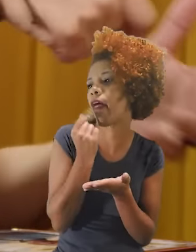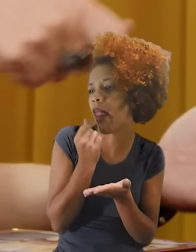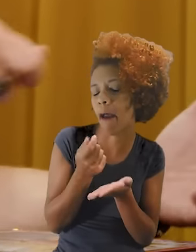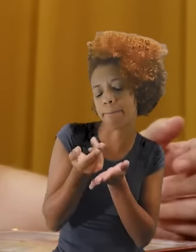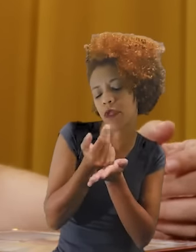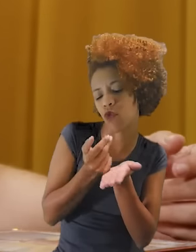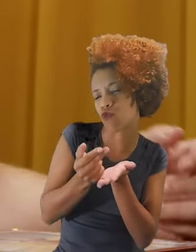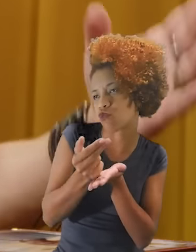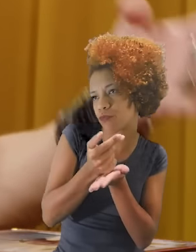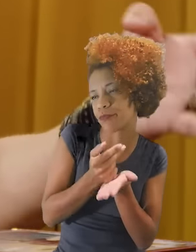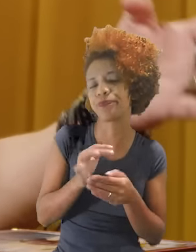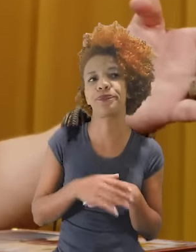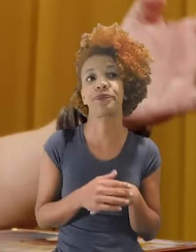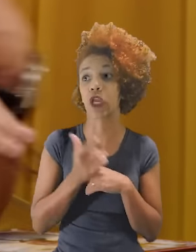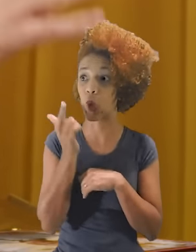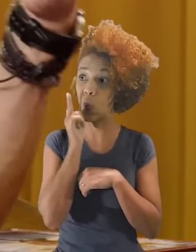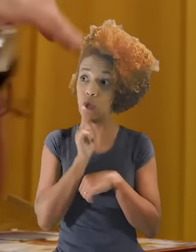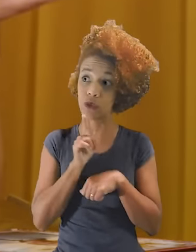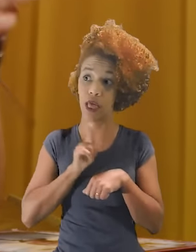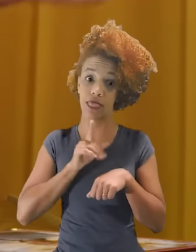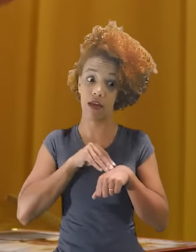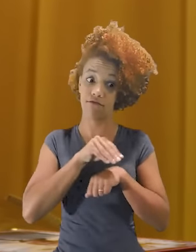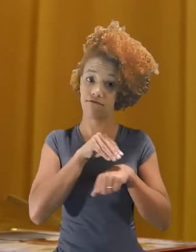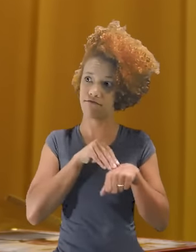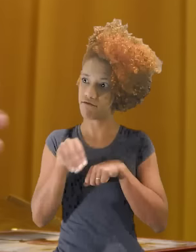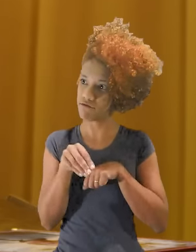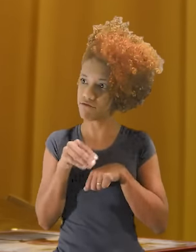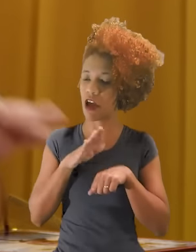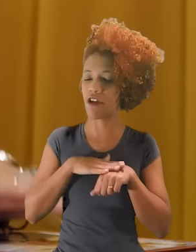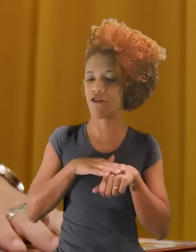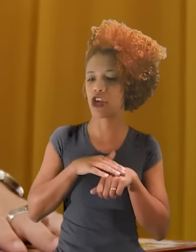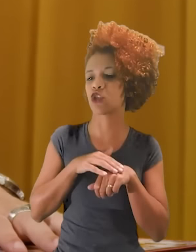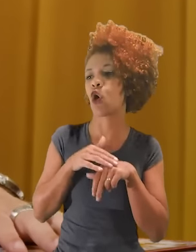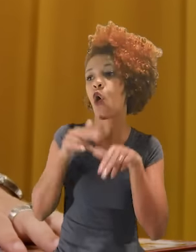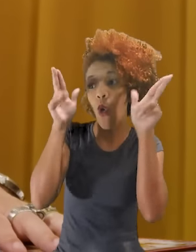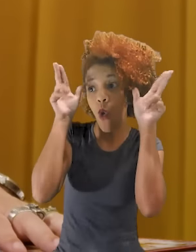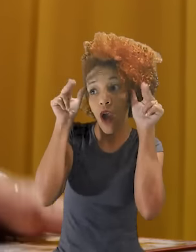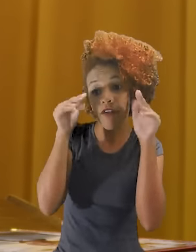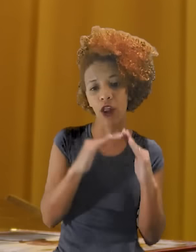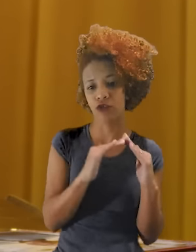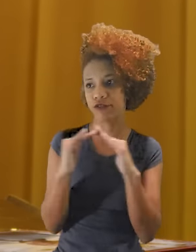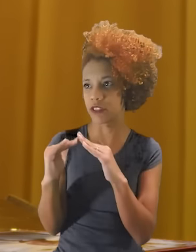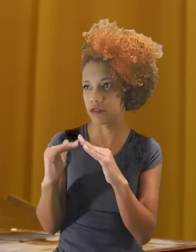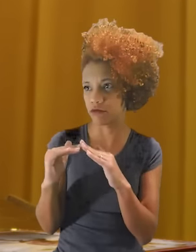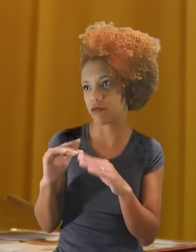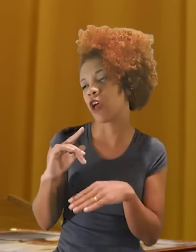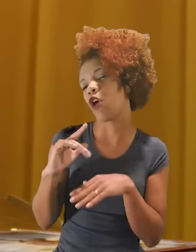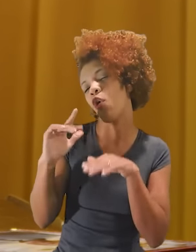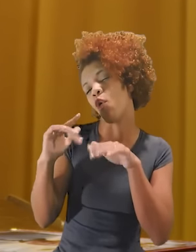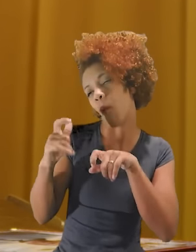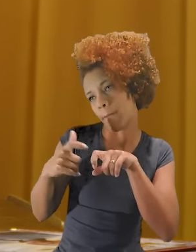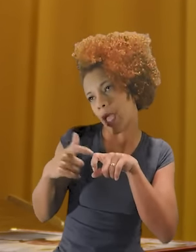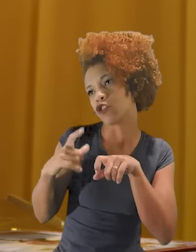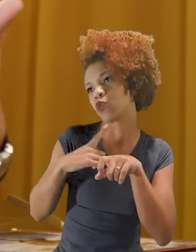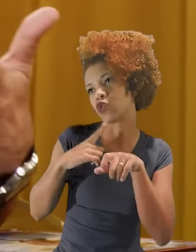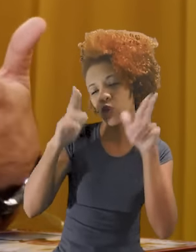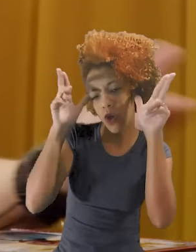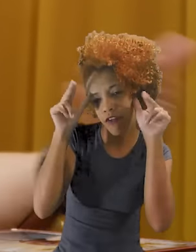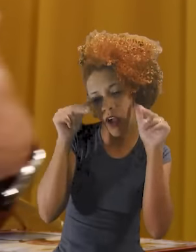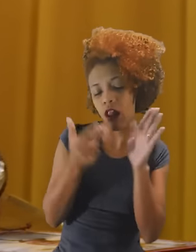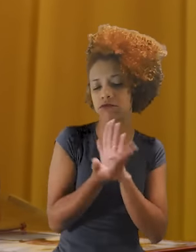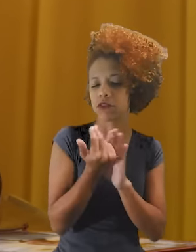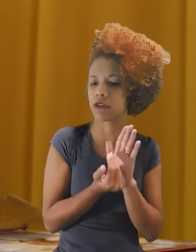tudo pra ele ficar desenhando. E ela conseguiu intermediar essa ação, ele fez o cavalo do vizinho. O vizinho tinha um cavalo, o médico e tal, e ele desenhou